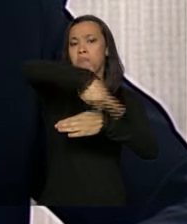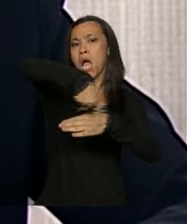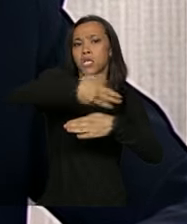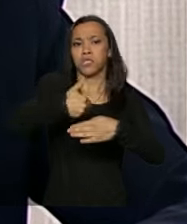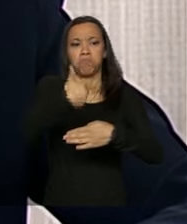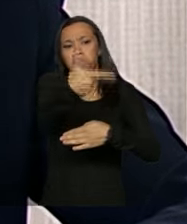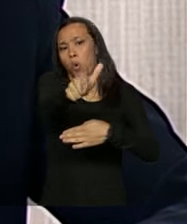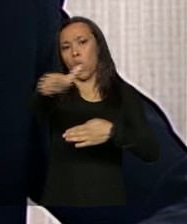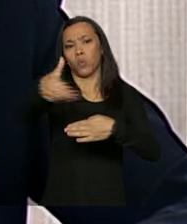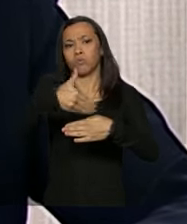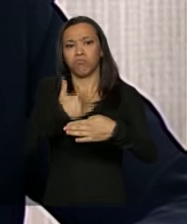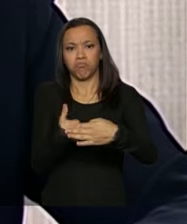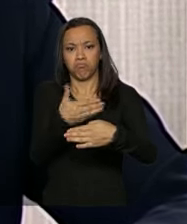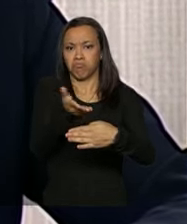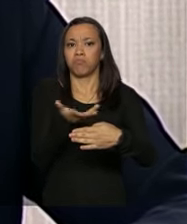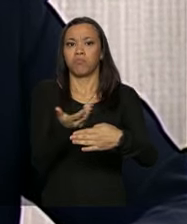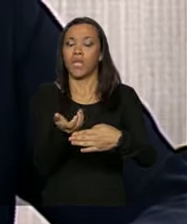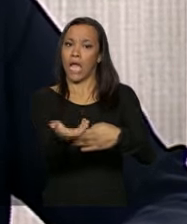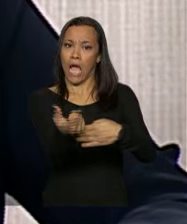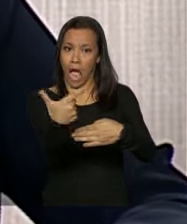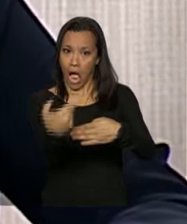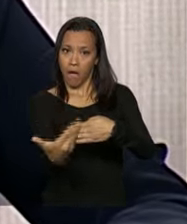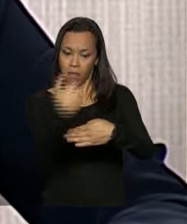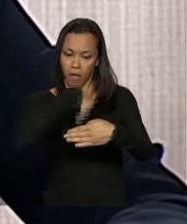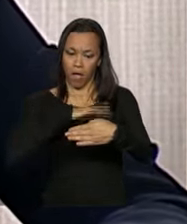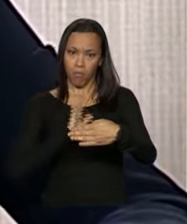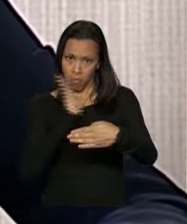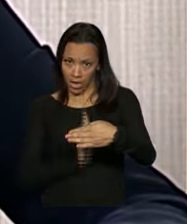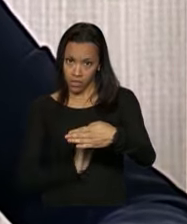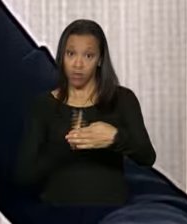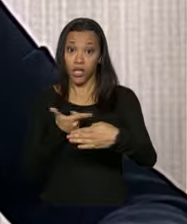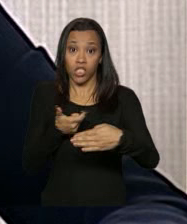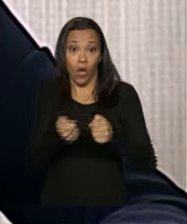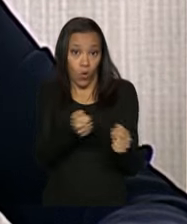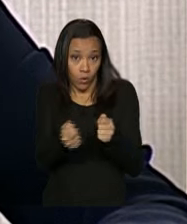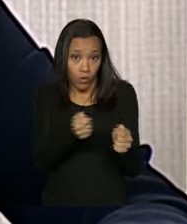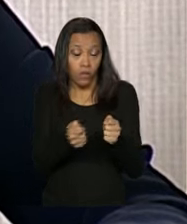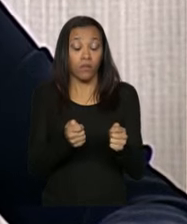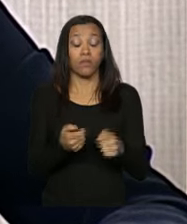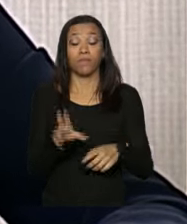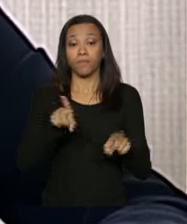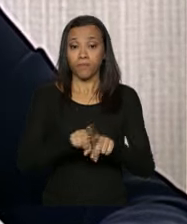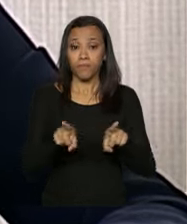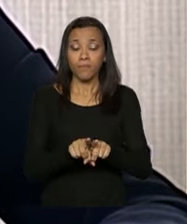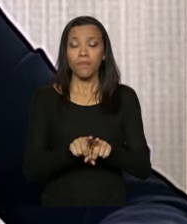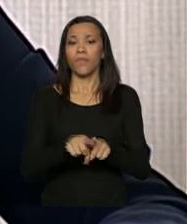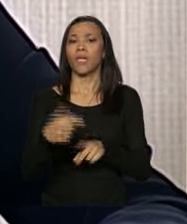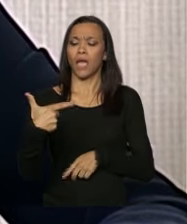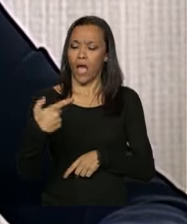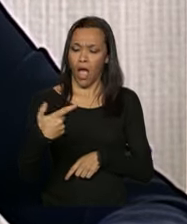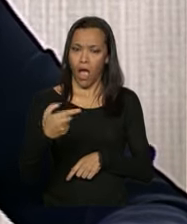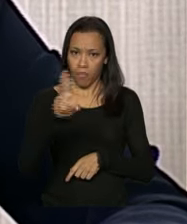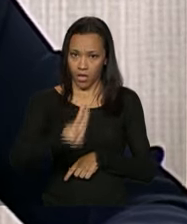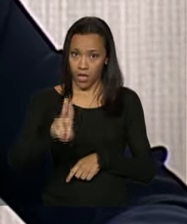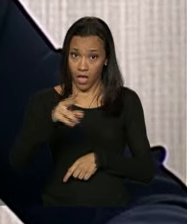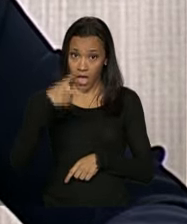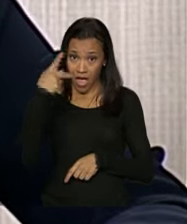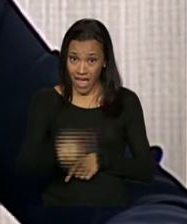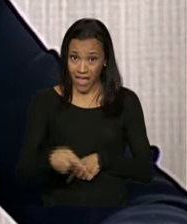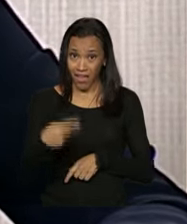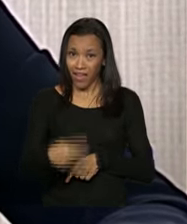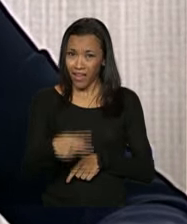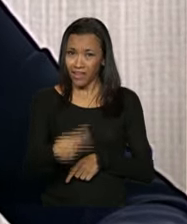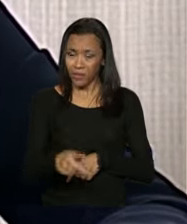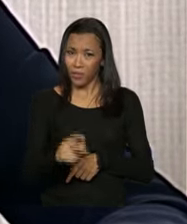para recolha dessas armas. E digo com toda a certeza, a arma que mata no Brasil não é arma estrangeira, é o 38